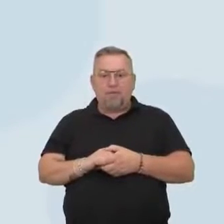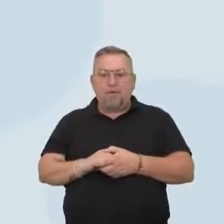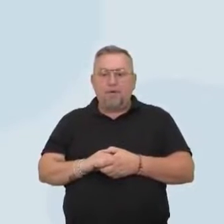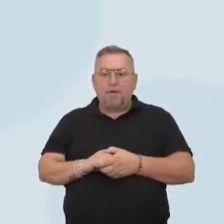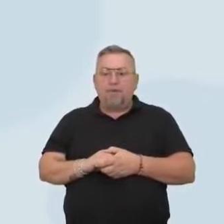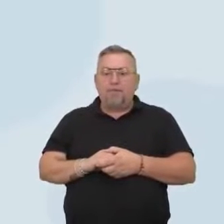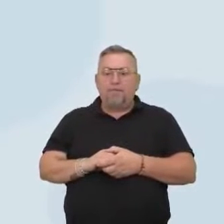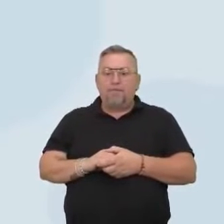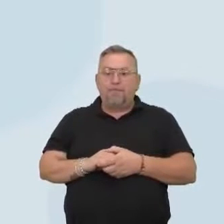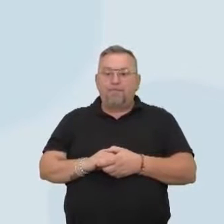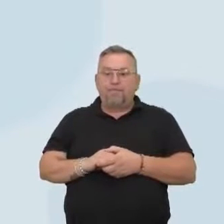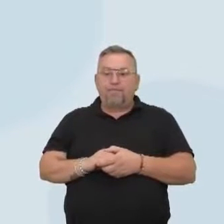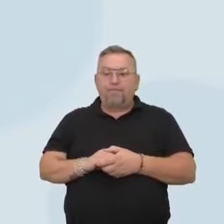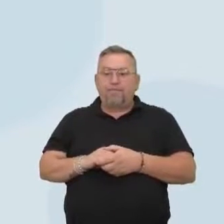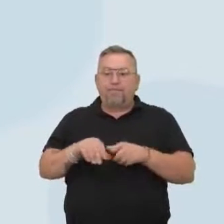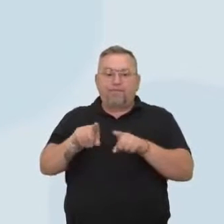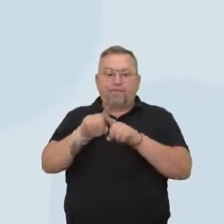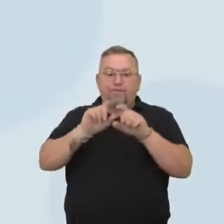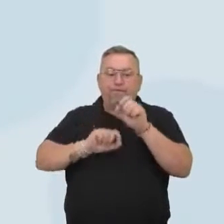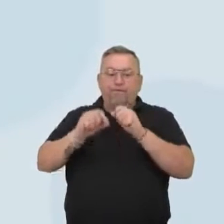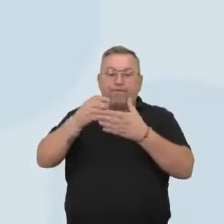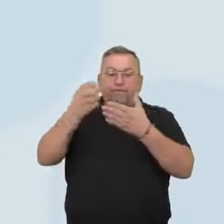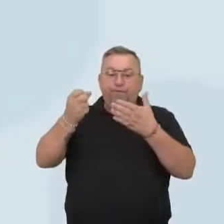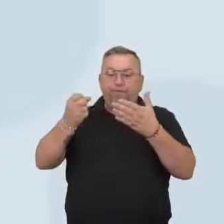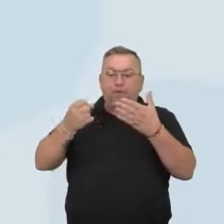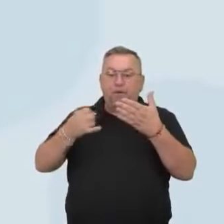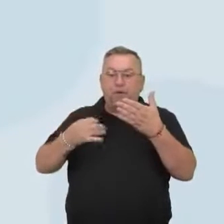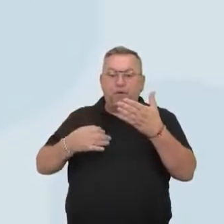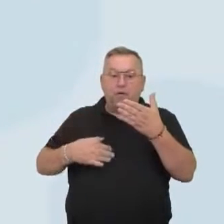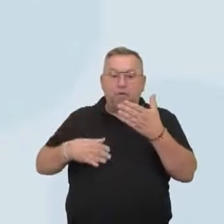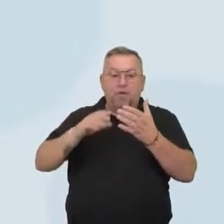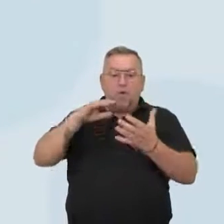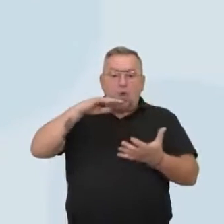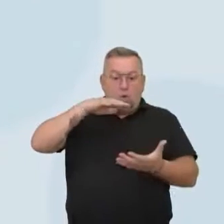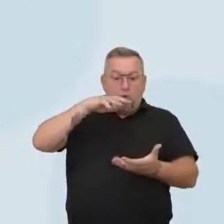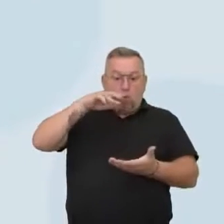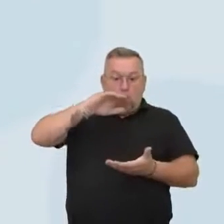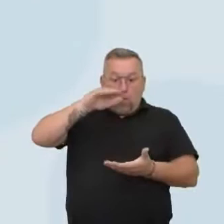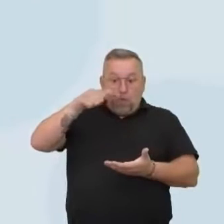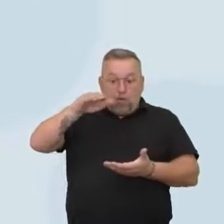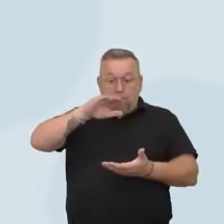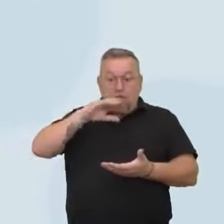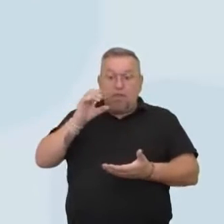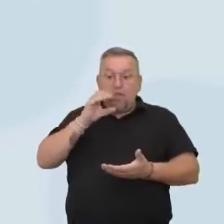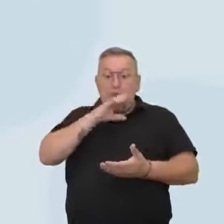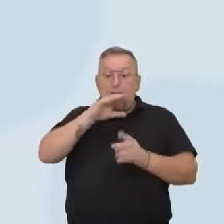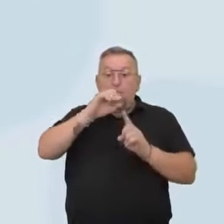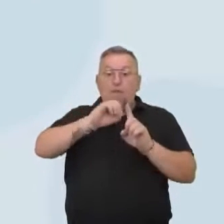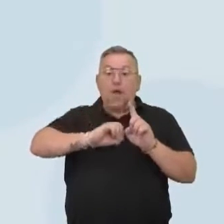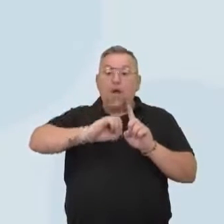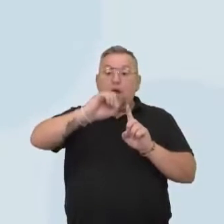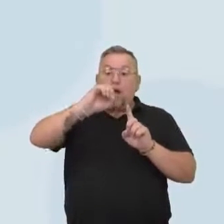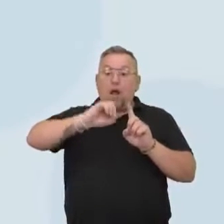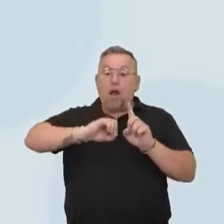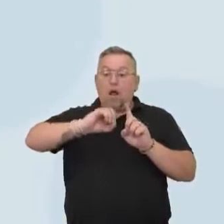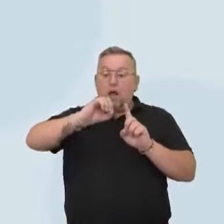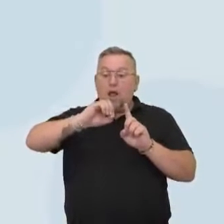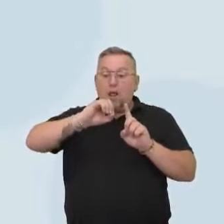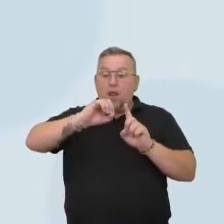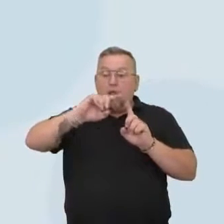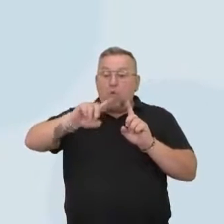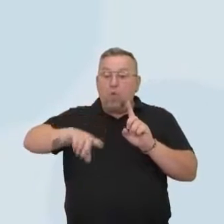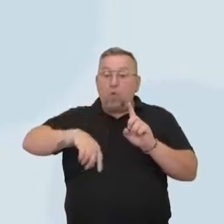da crosta terrestre. Ela tem lá uma definição através da sua superfície de temperatura, né? Porque, né, quanto